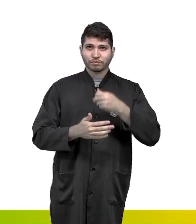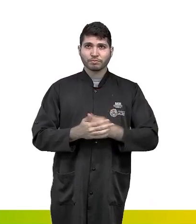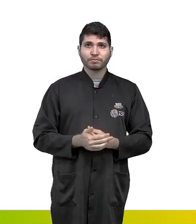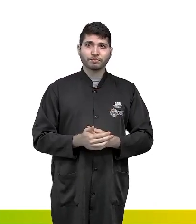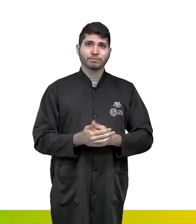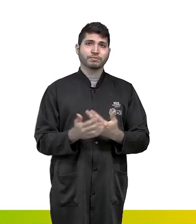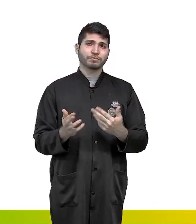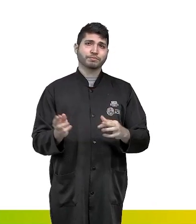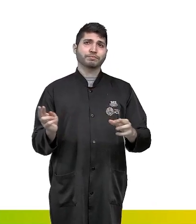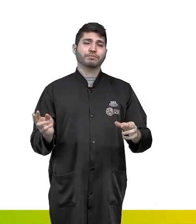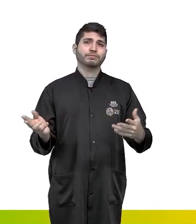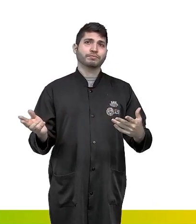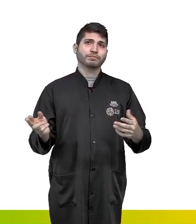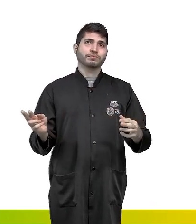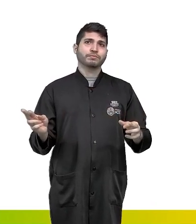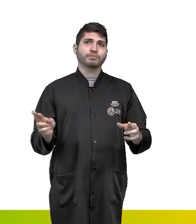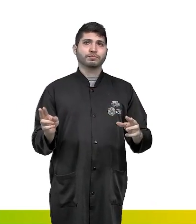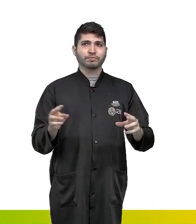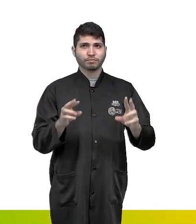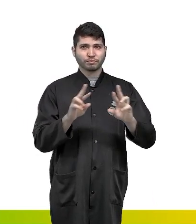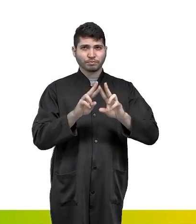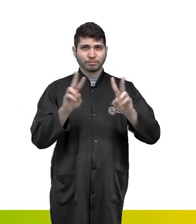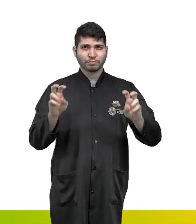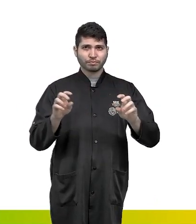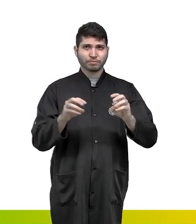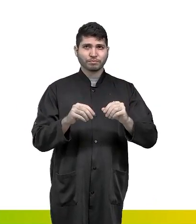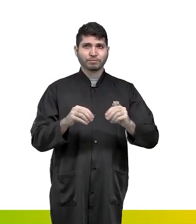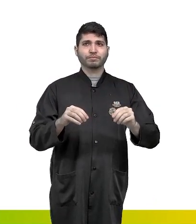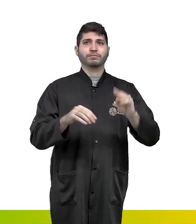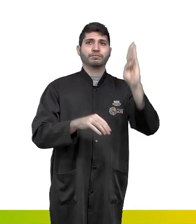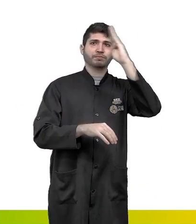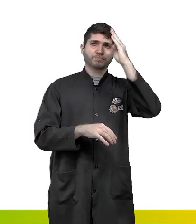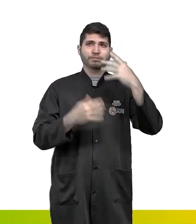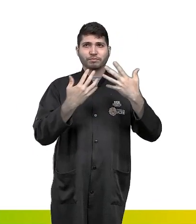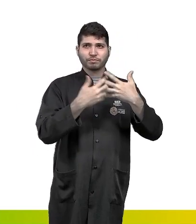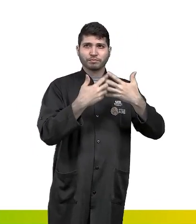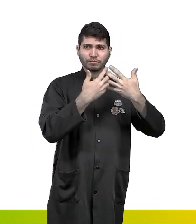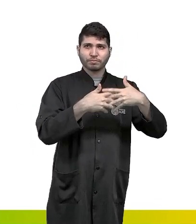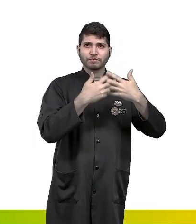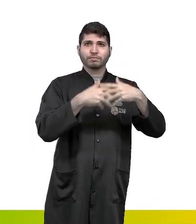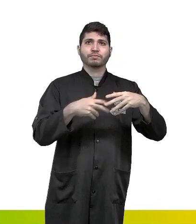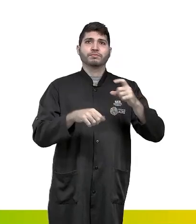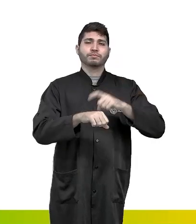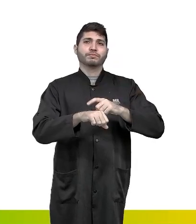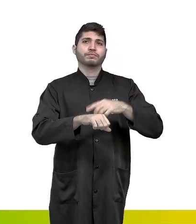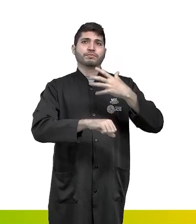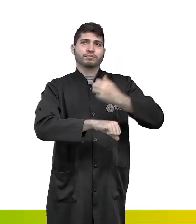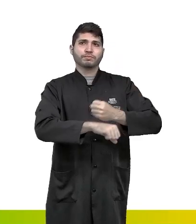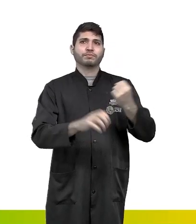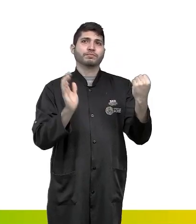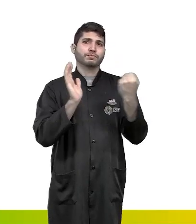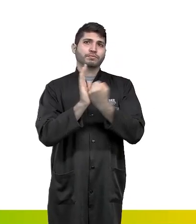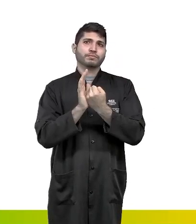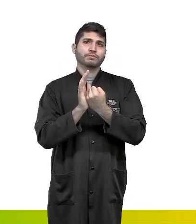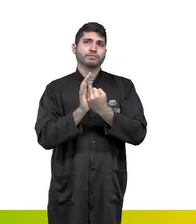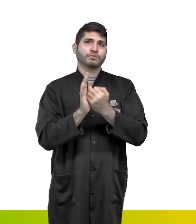Brasil é complexa e remonta ao período colonial, marcada por concentração